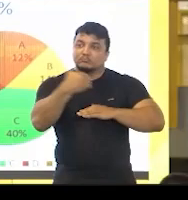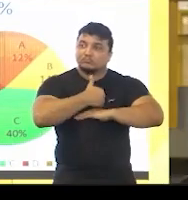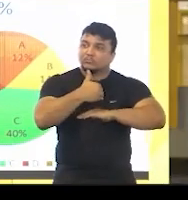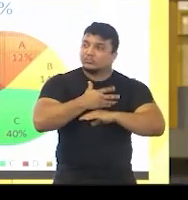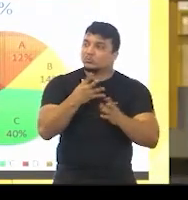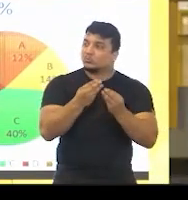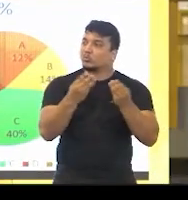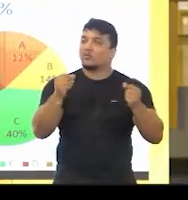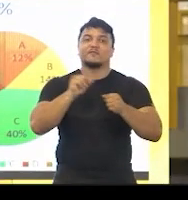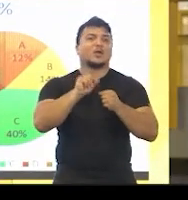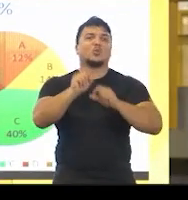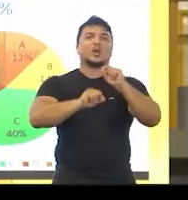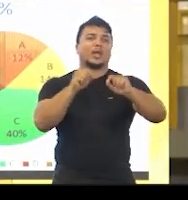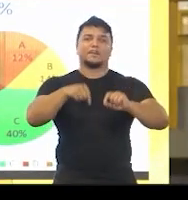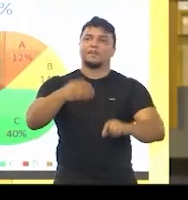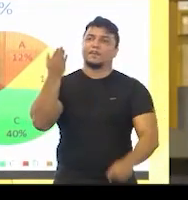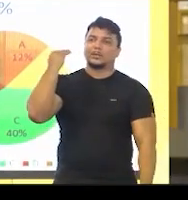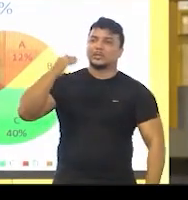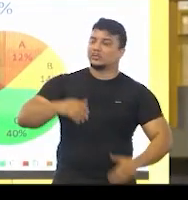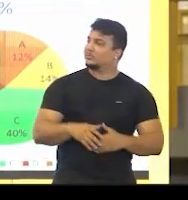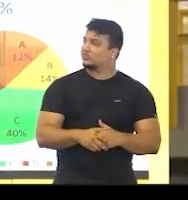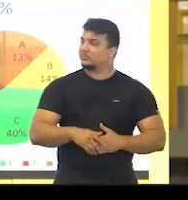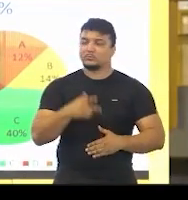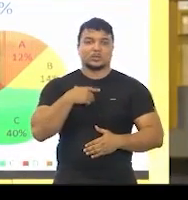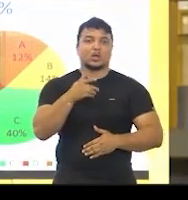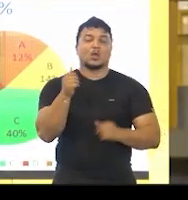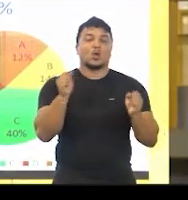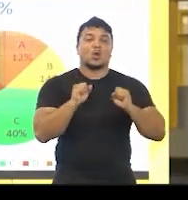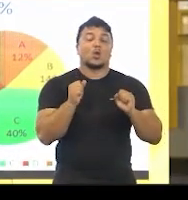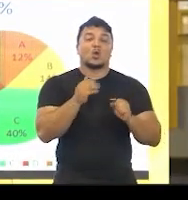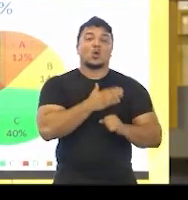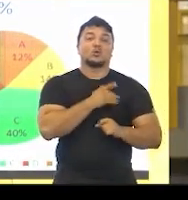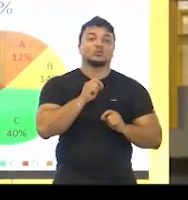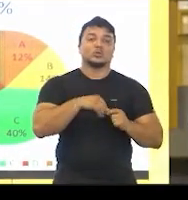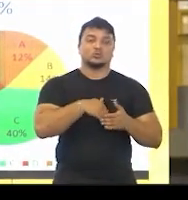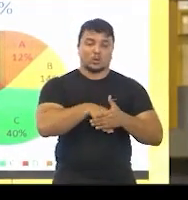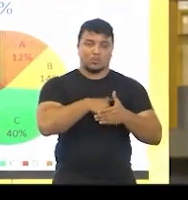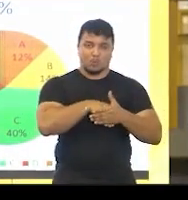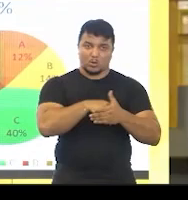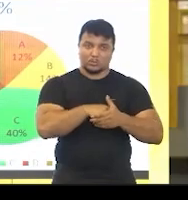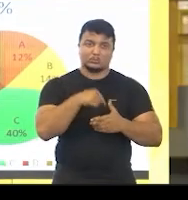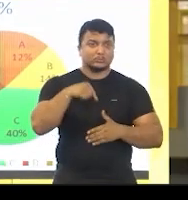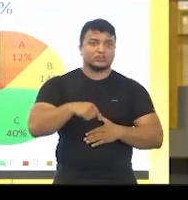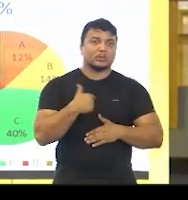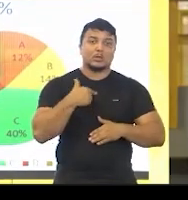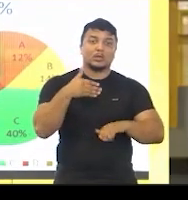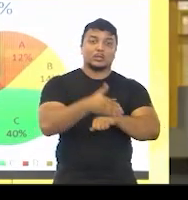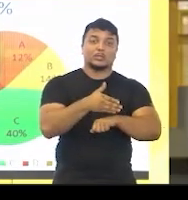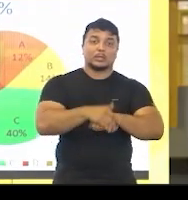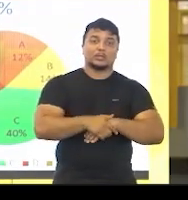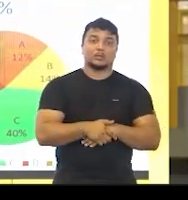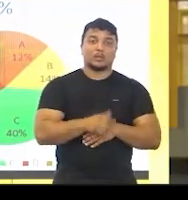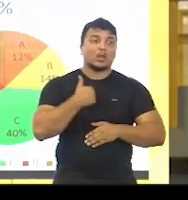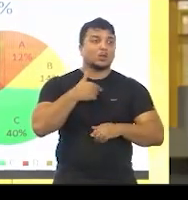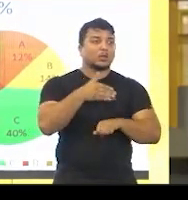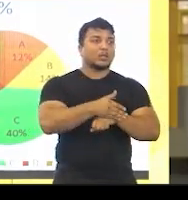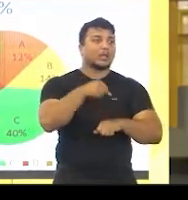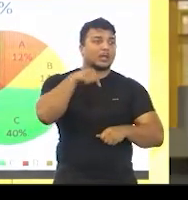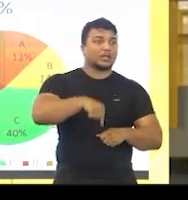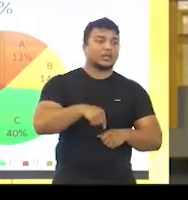aqui, fazer o quê? Coisa que os meninos adoram, fazer o quê? Jogar bola. Eu estava entrando aqui, eu estava lembrando que